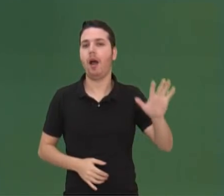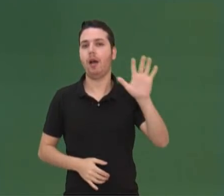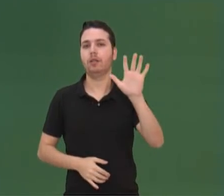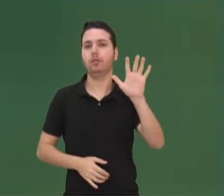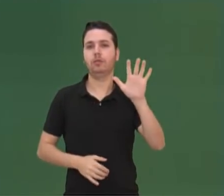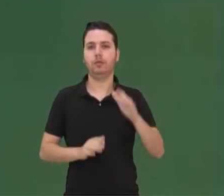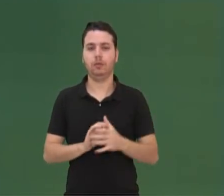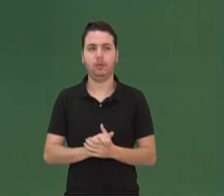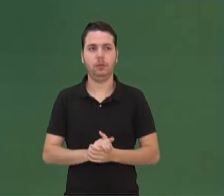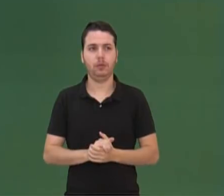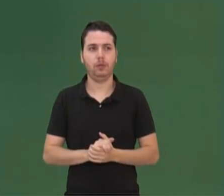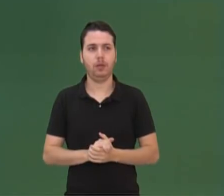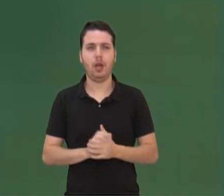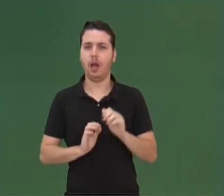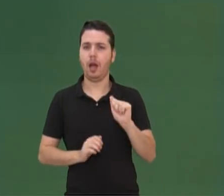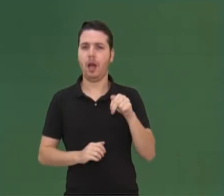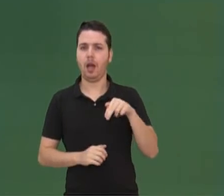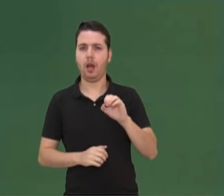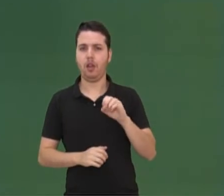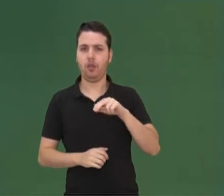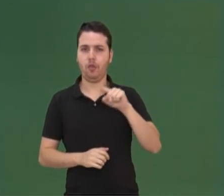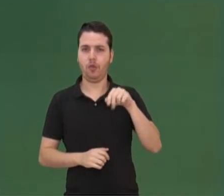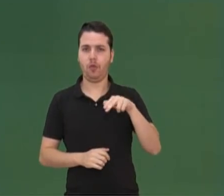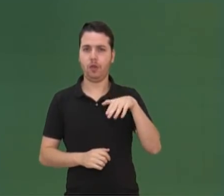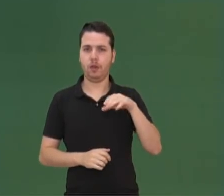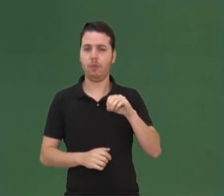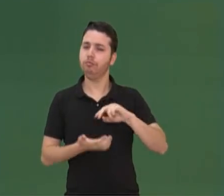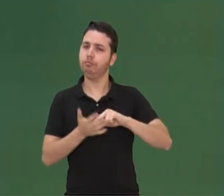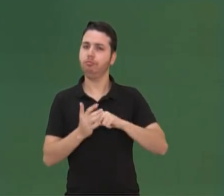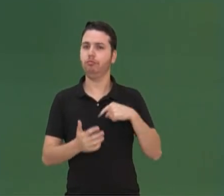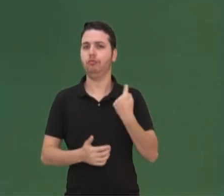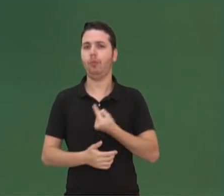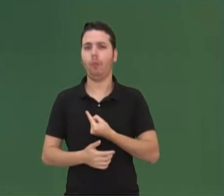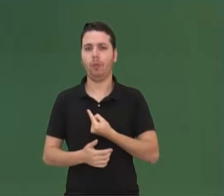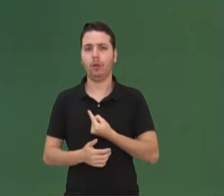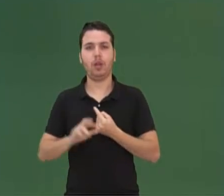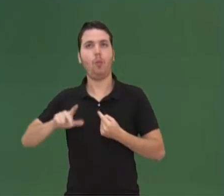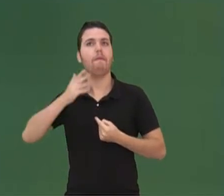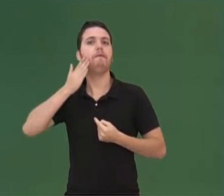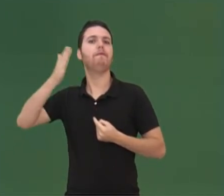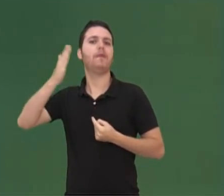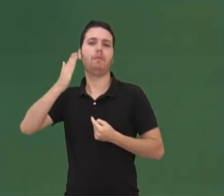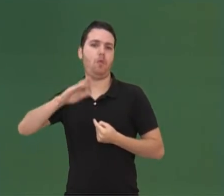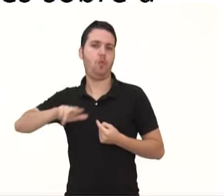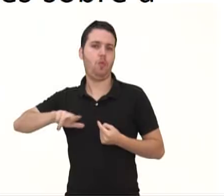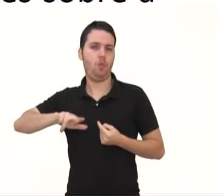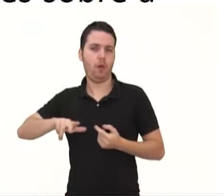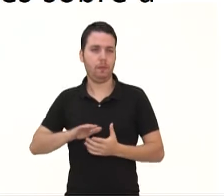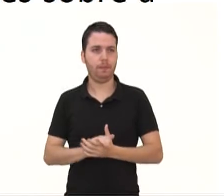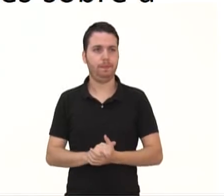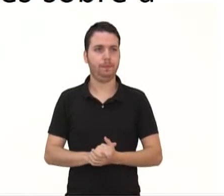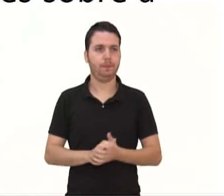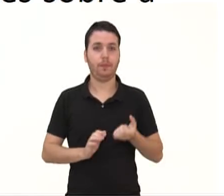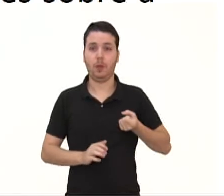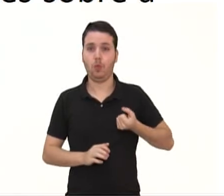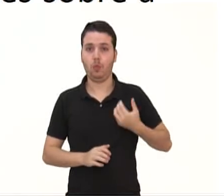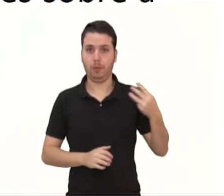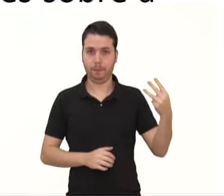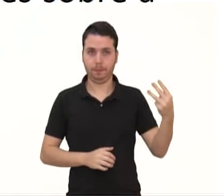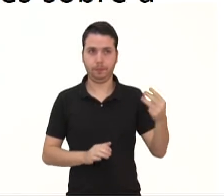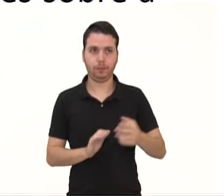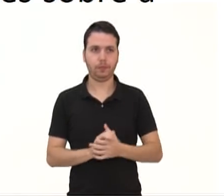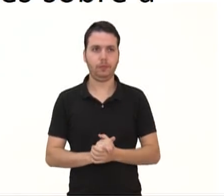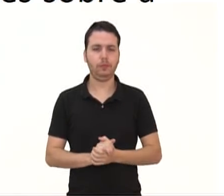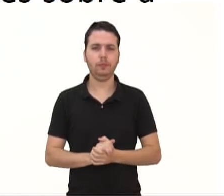no mundo. Anônimo somos nós, tá bom? Número 3. Por que uma